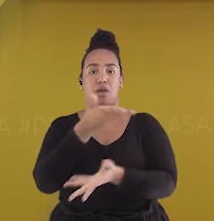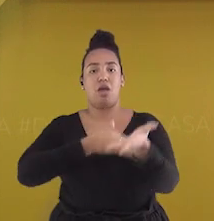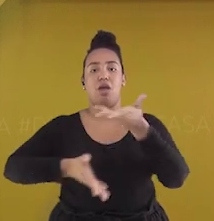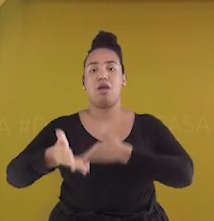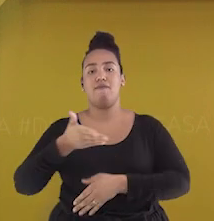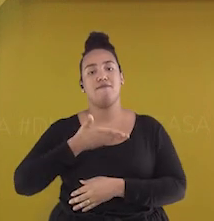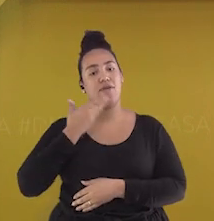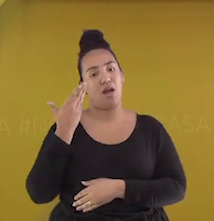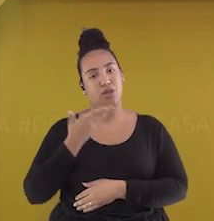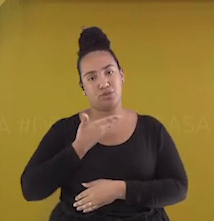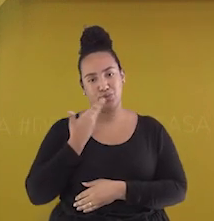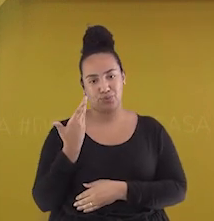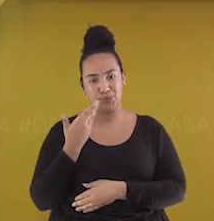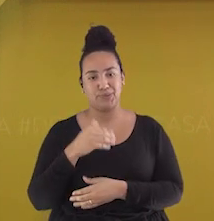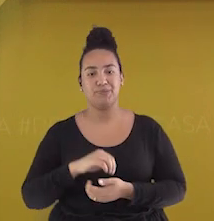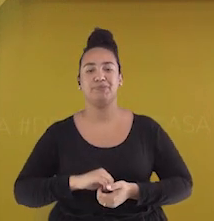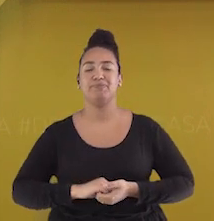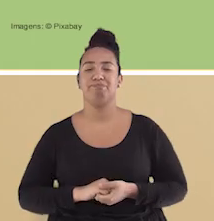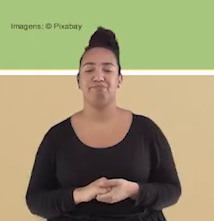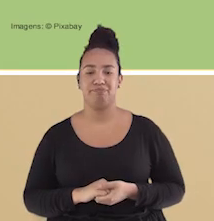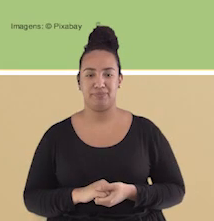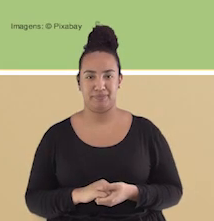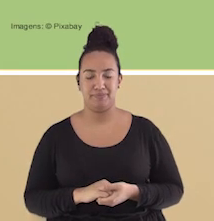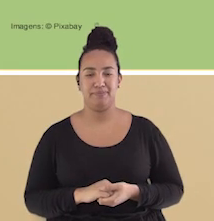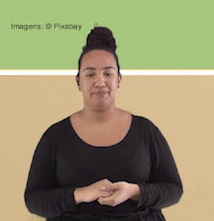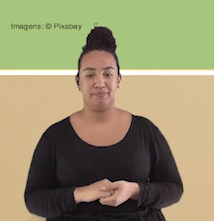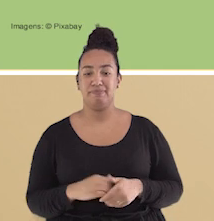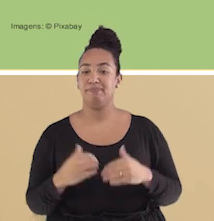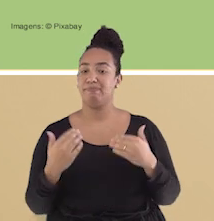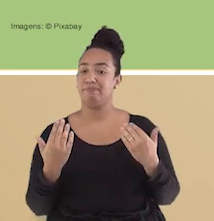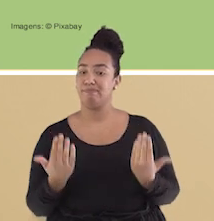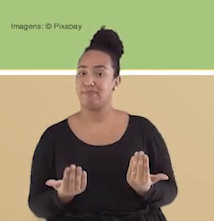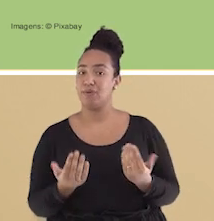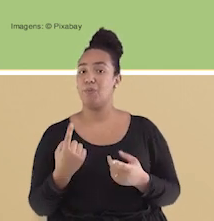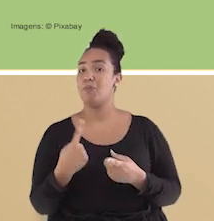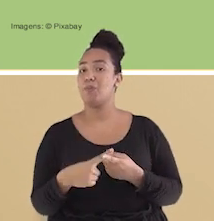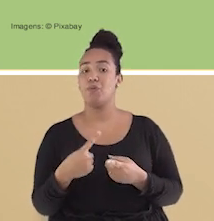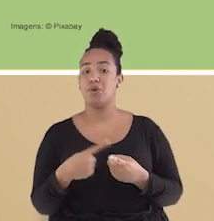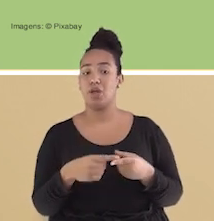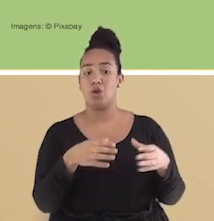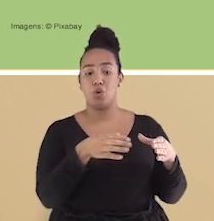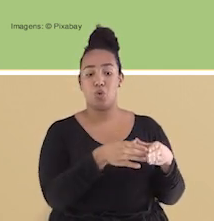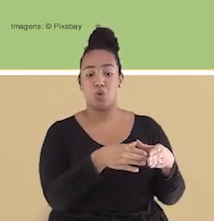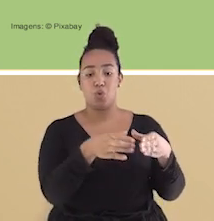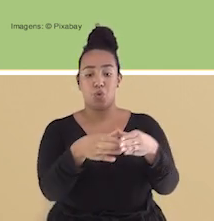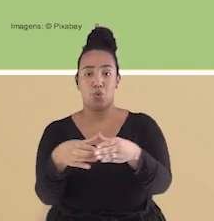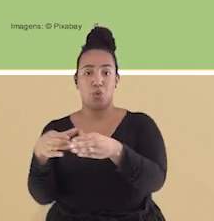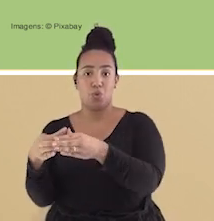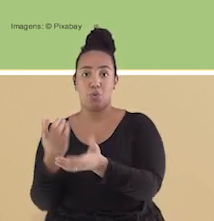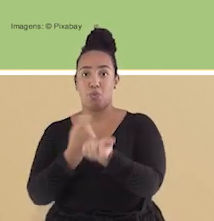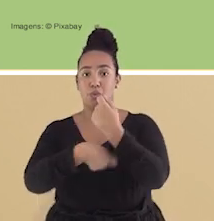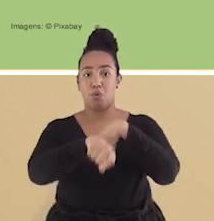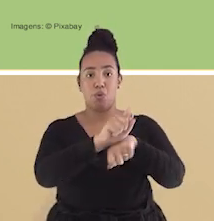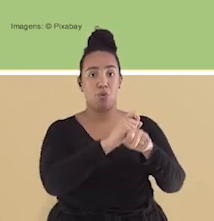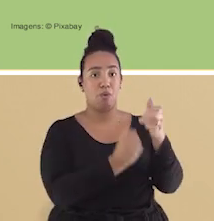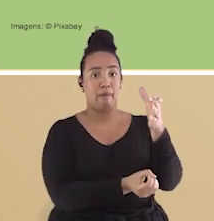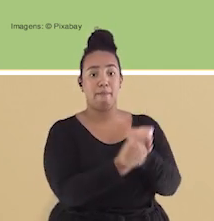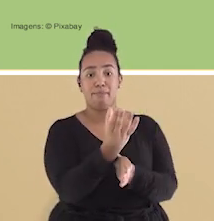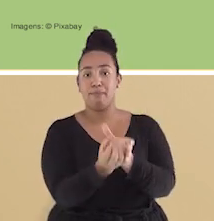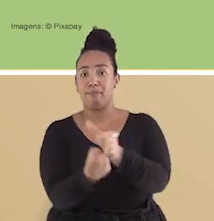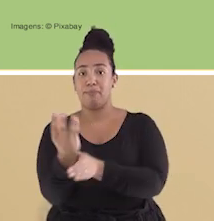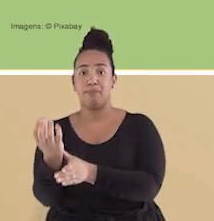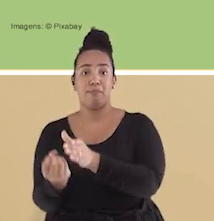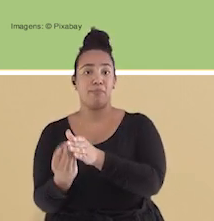comércio entre os países membros. A tendência para a criação e o crescimento de blocos econômicos no